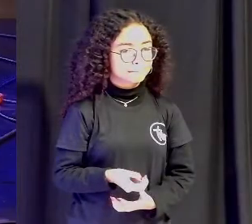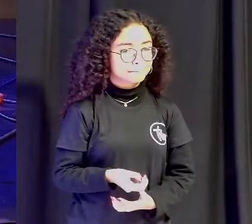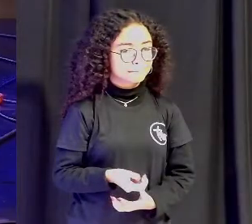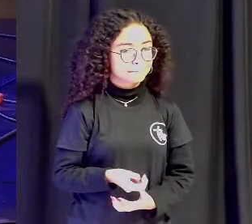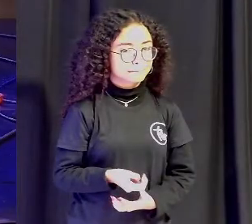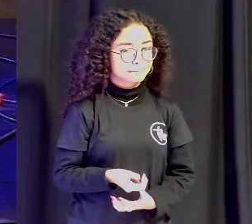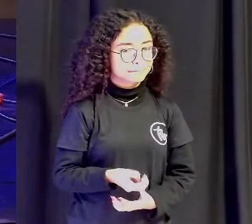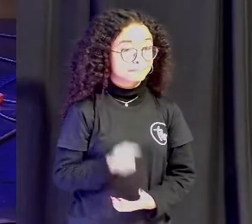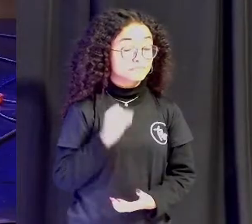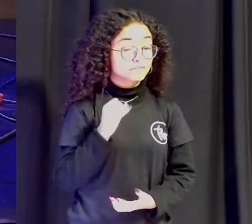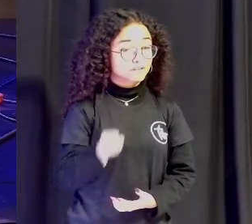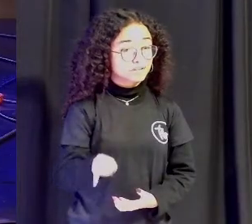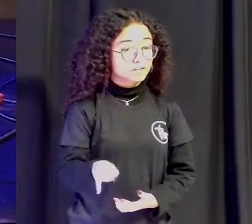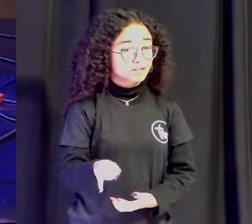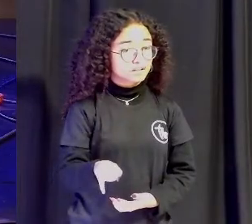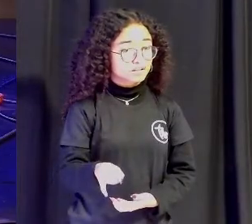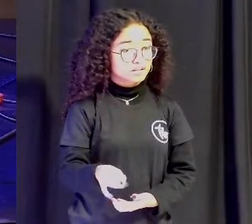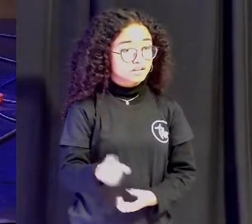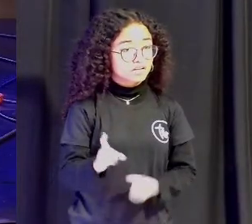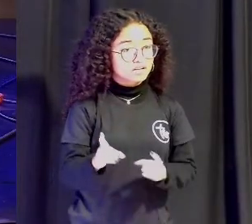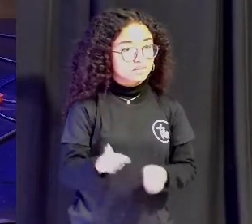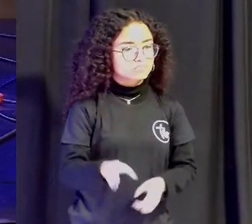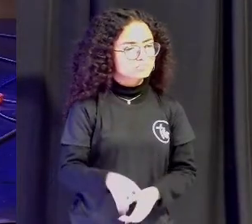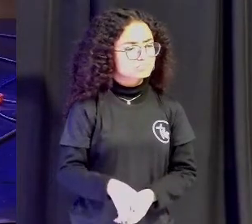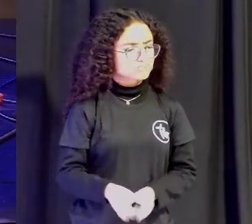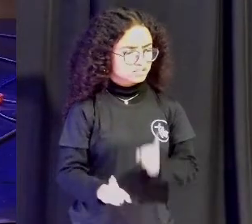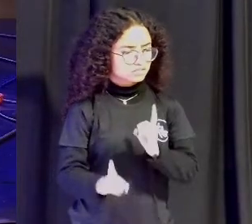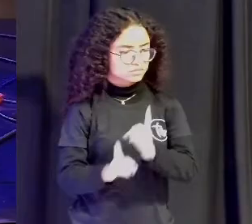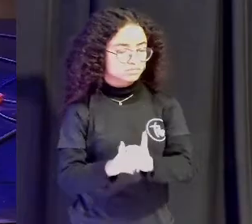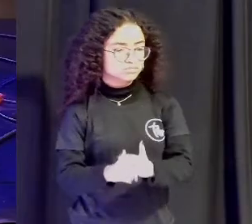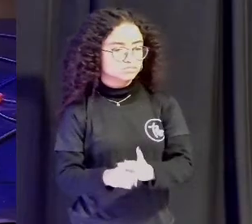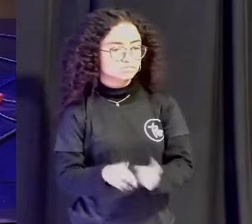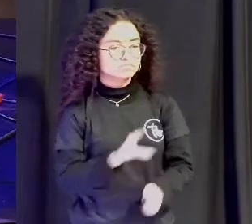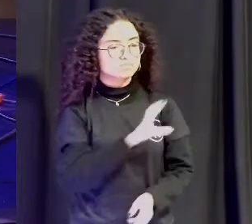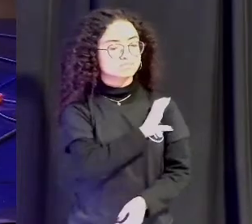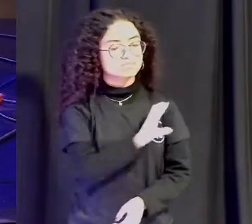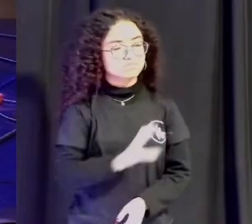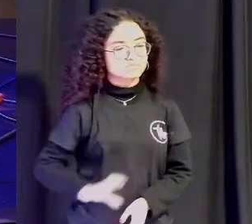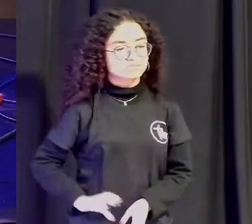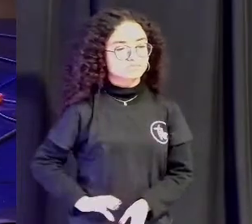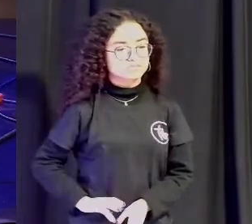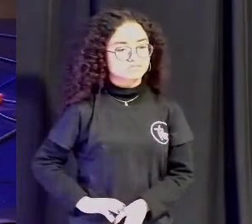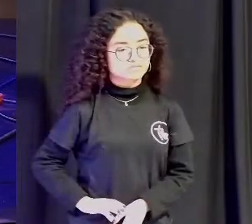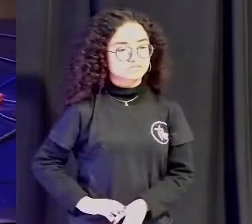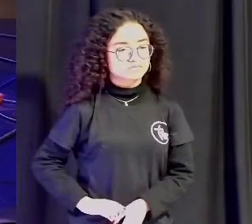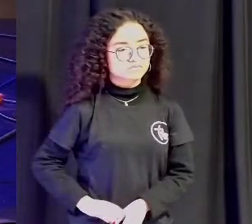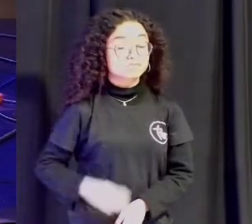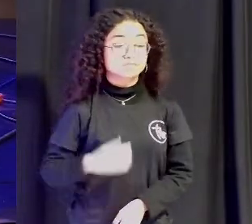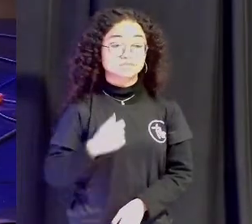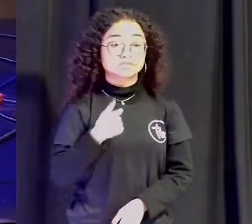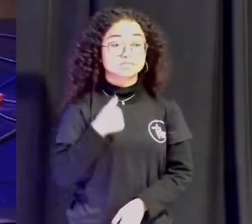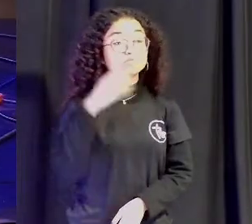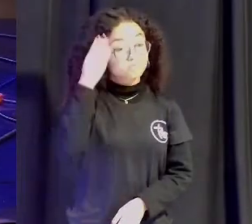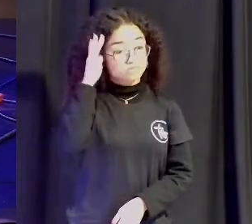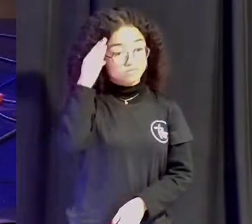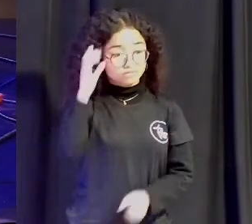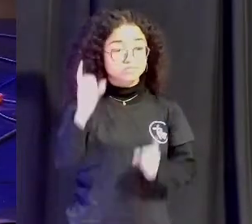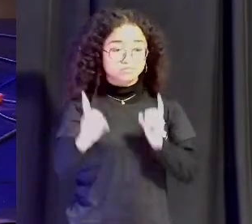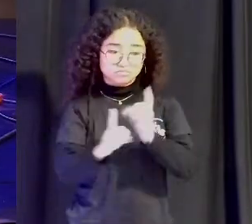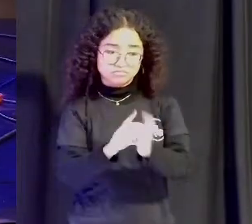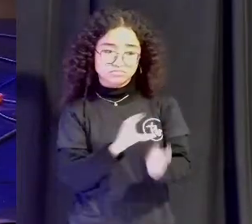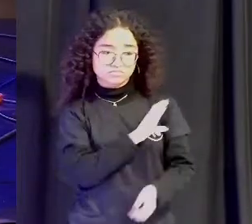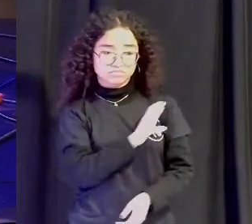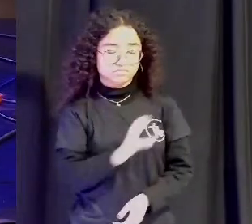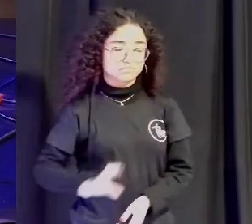Se vocês tiveram um encontro com Cristo, e eu creio que vocês tiveram um encontro com Cristo,